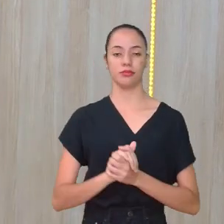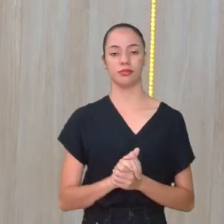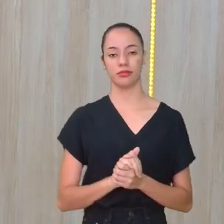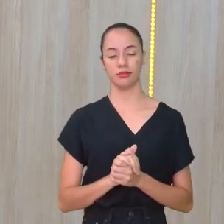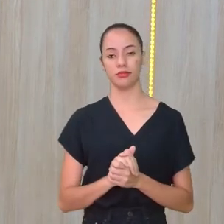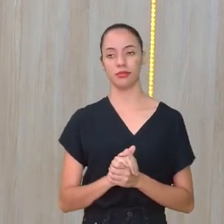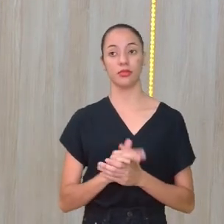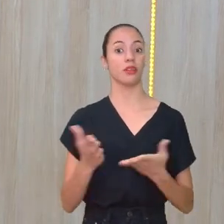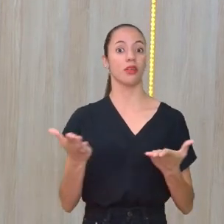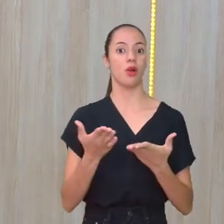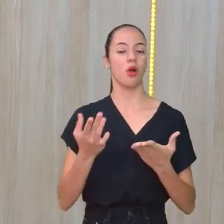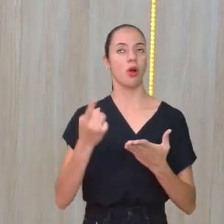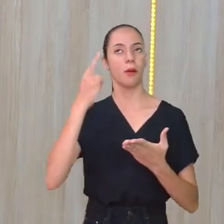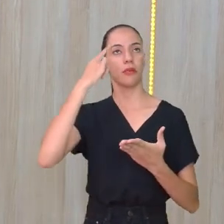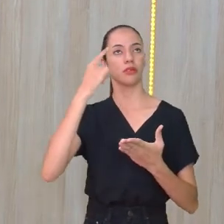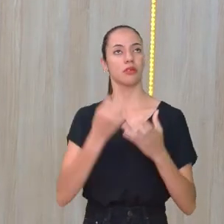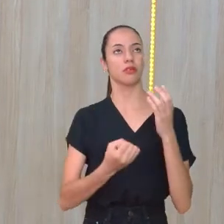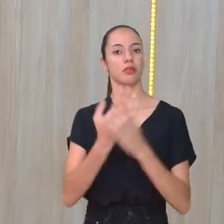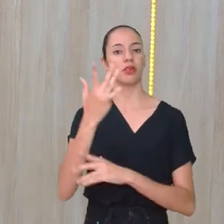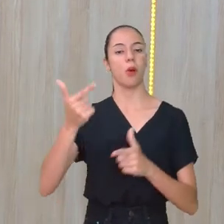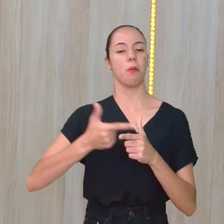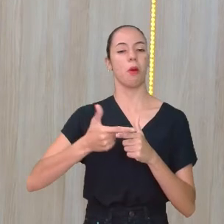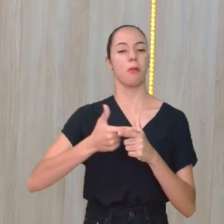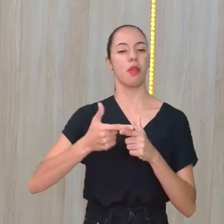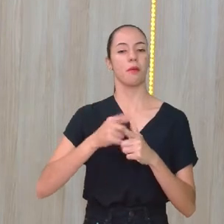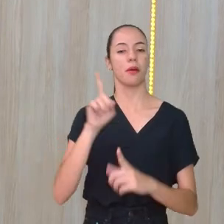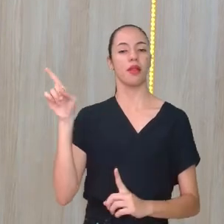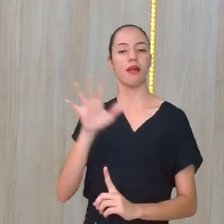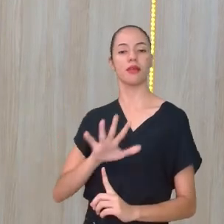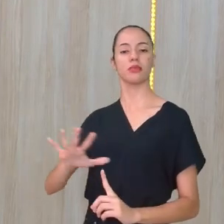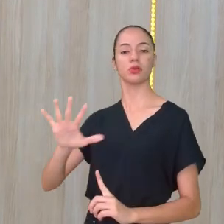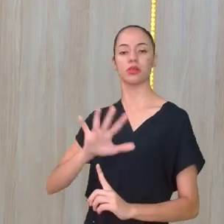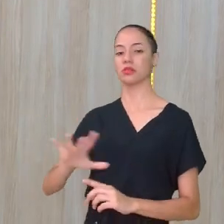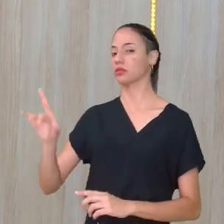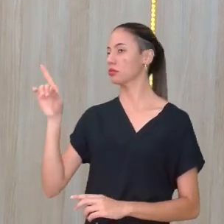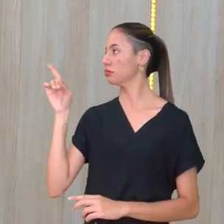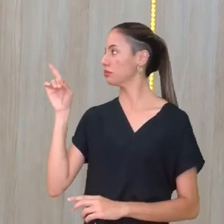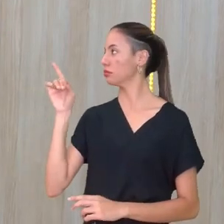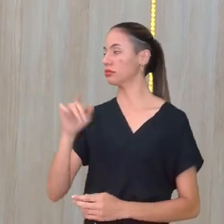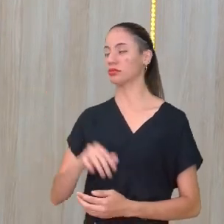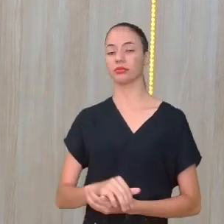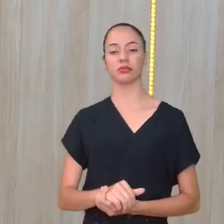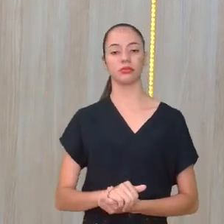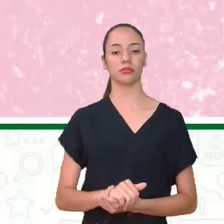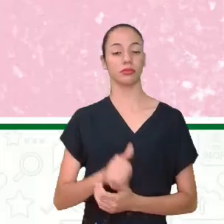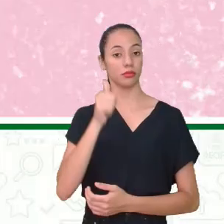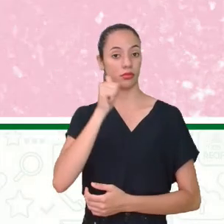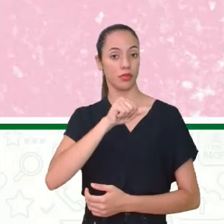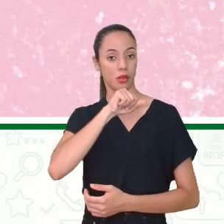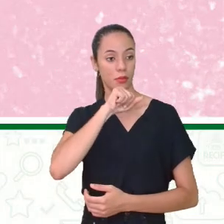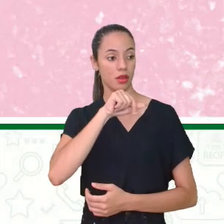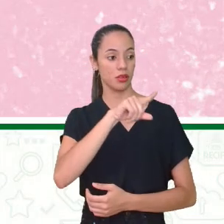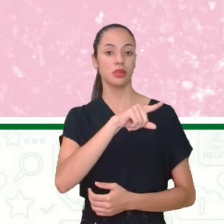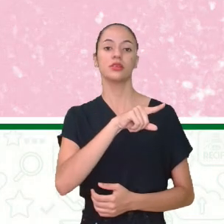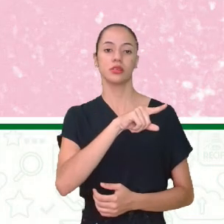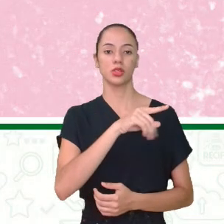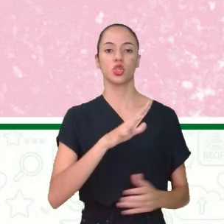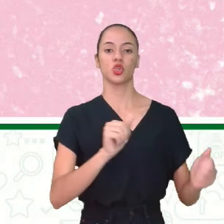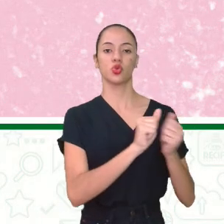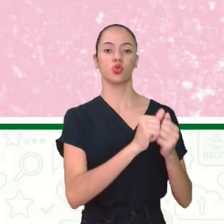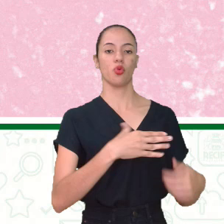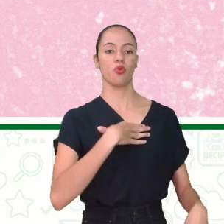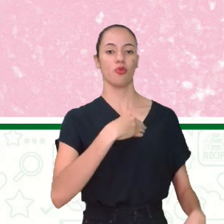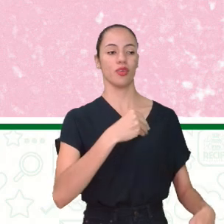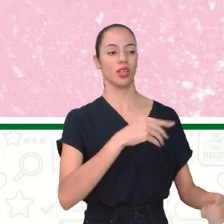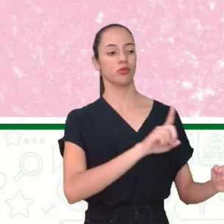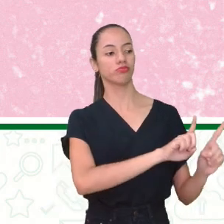um problema para isso aí. Olha só. Então, eu tenho que ela levou ele ao médico, né? E ele